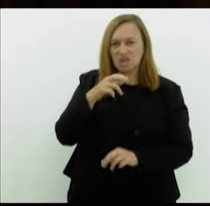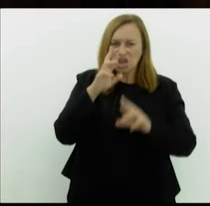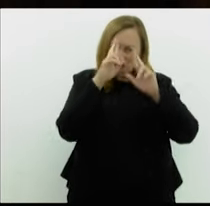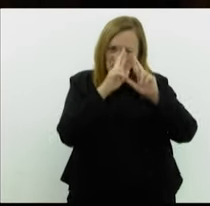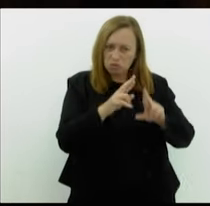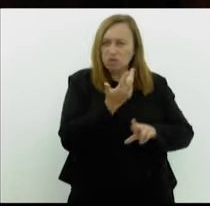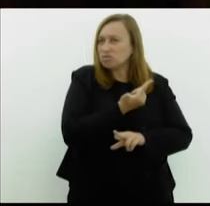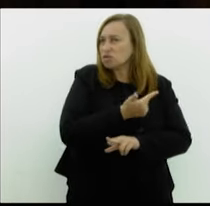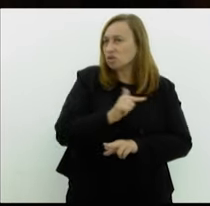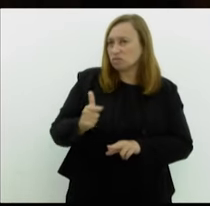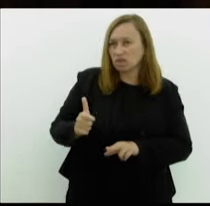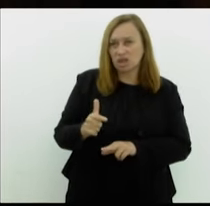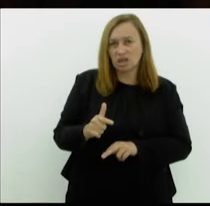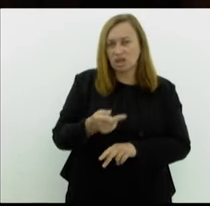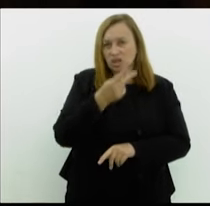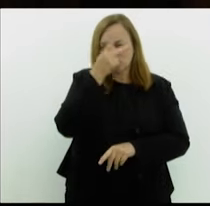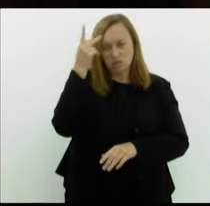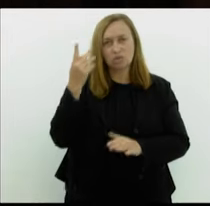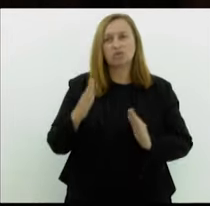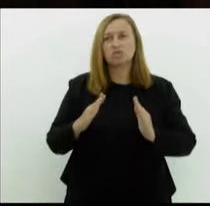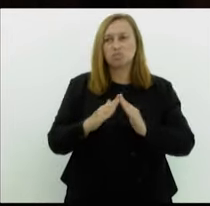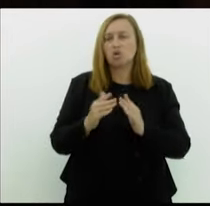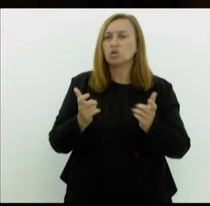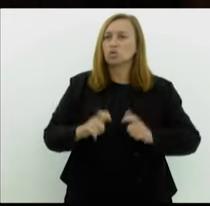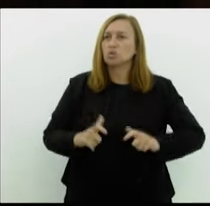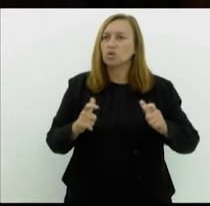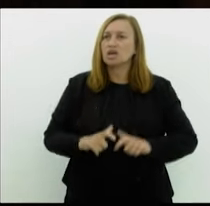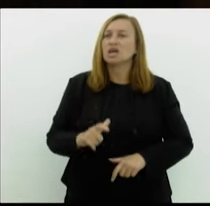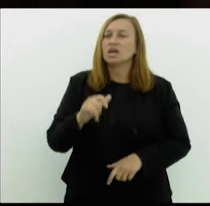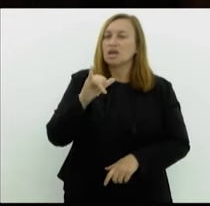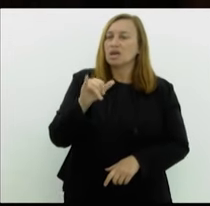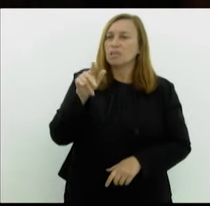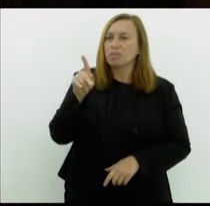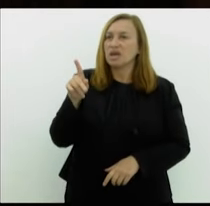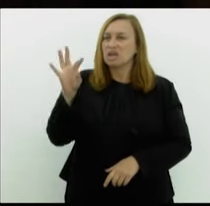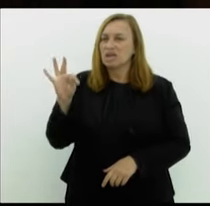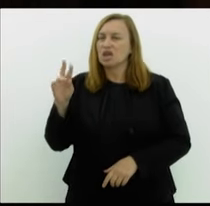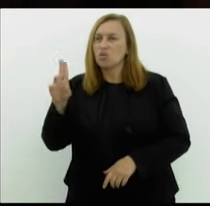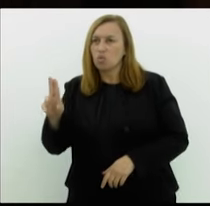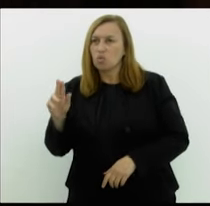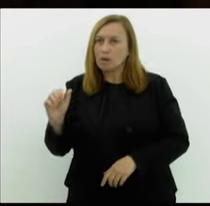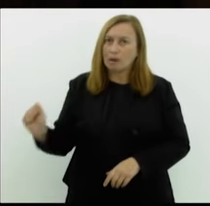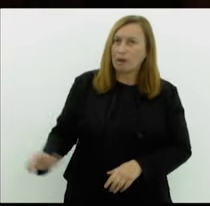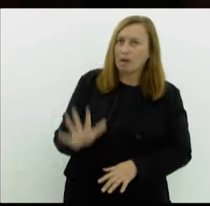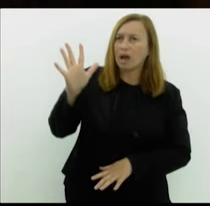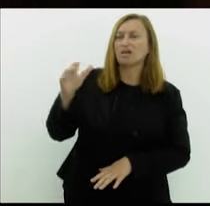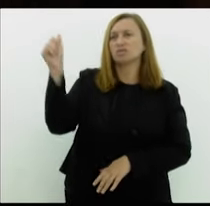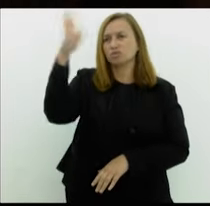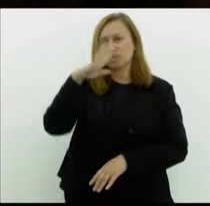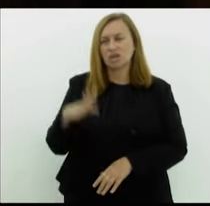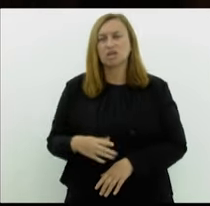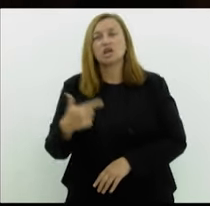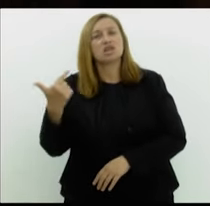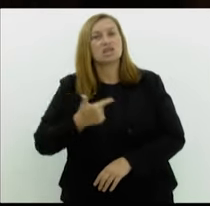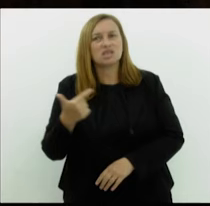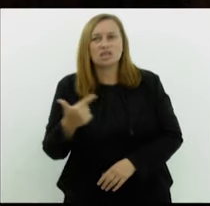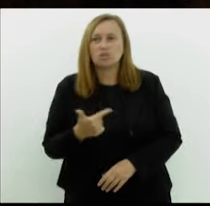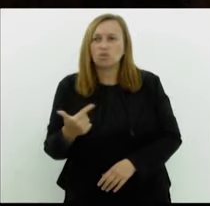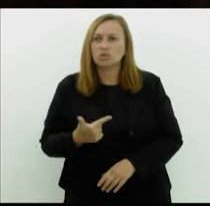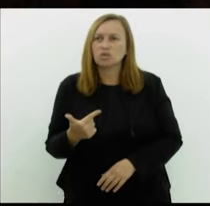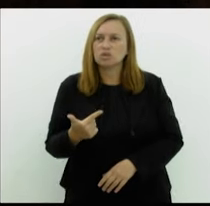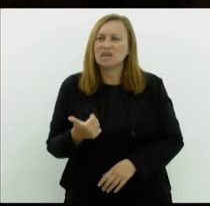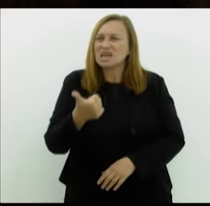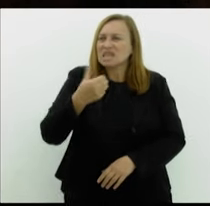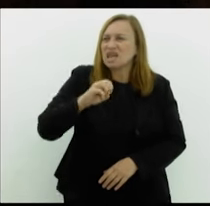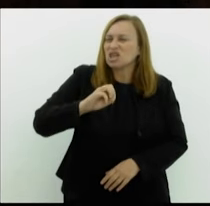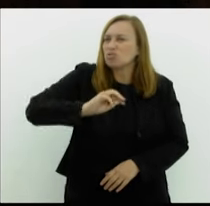ao empreendedor de Copacabana. Um dos IPTUs mais caros do Brasil. Em segundo lugar, sem colocar 10